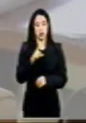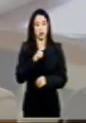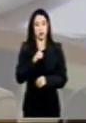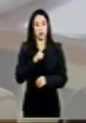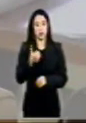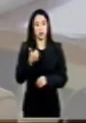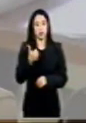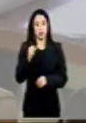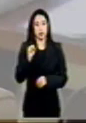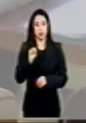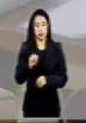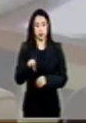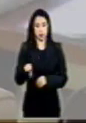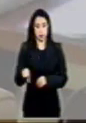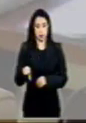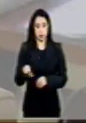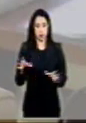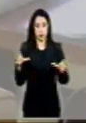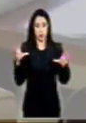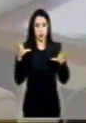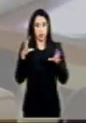conclusão daquele